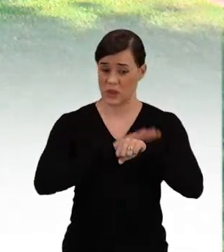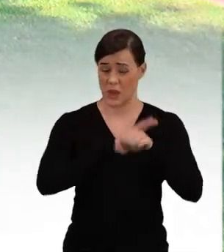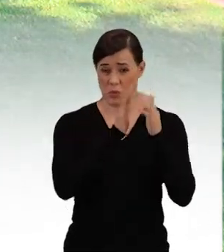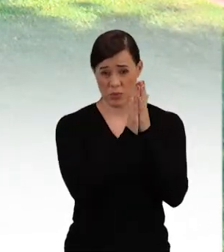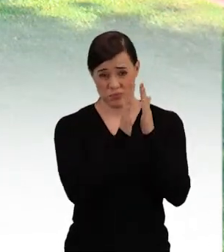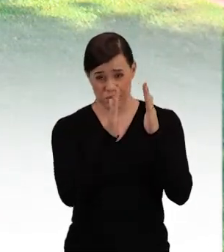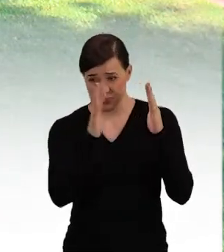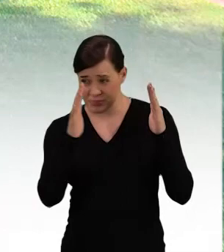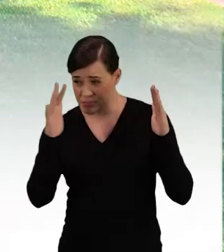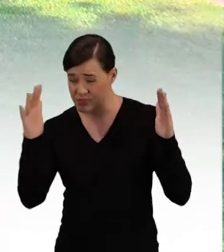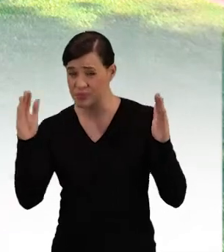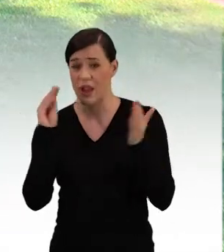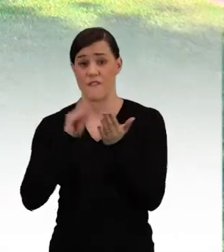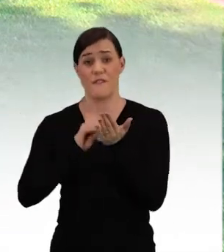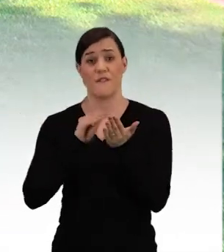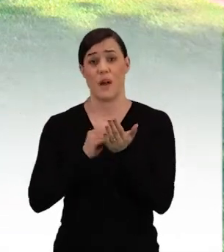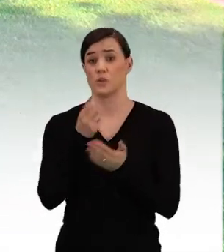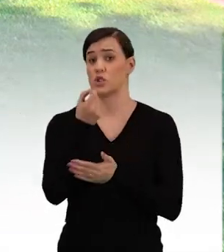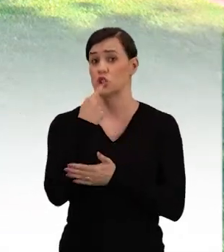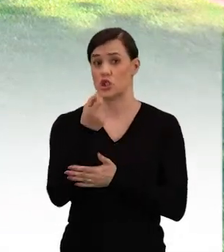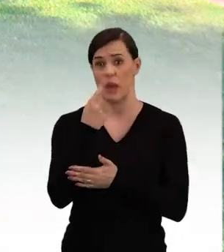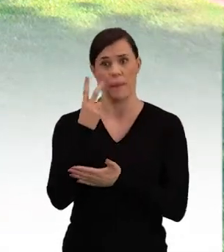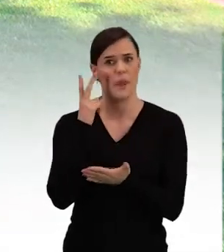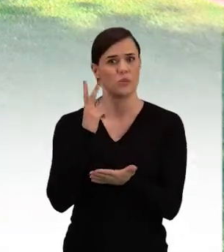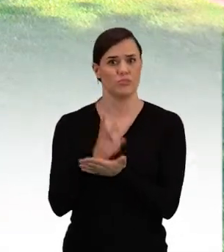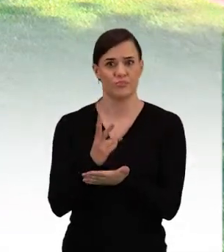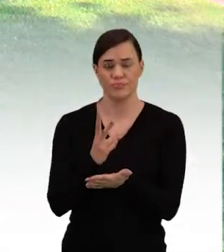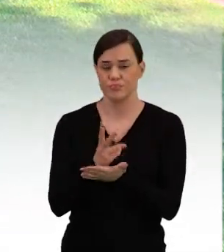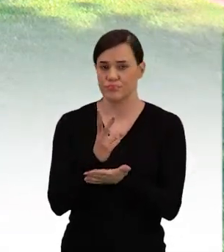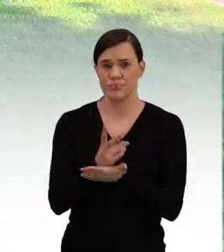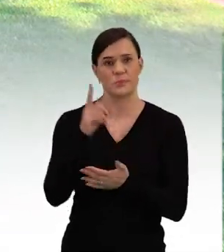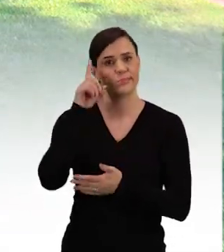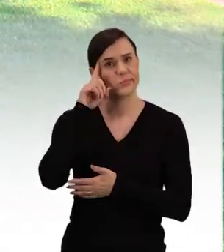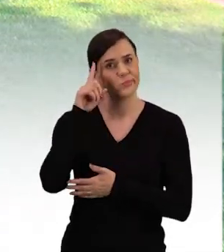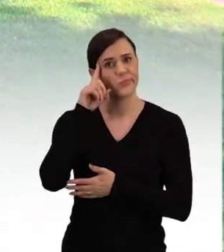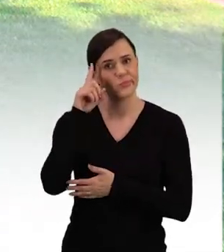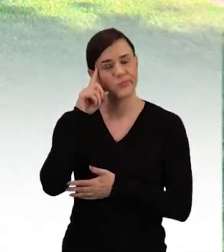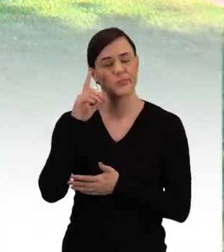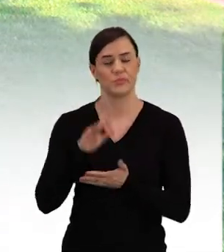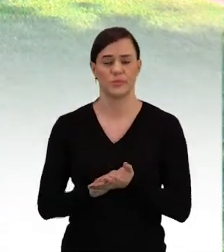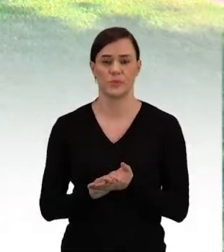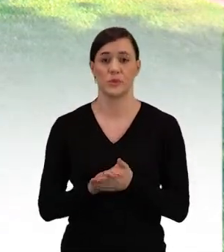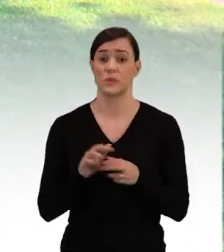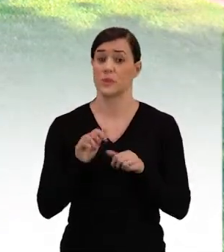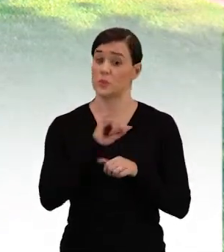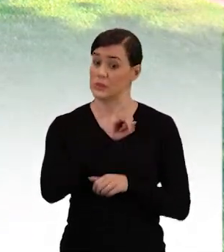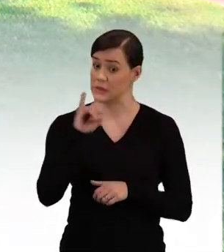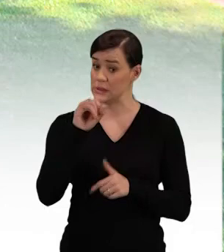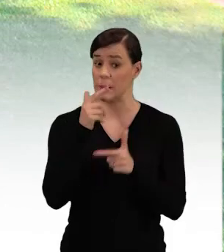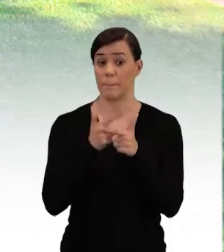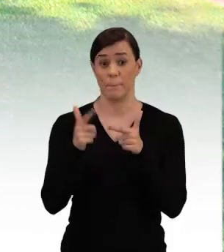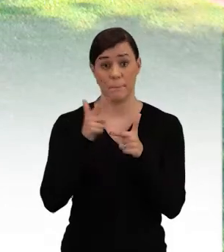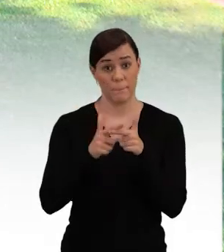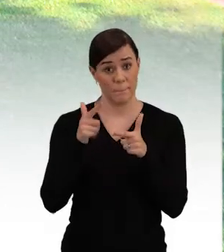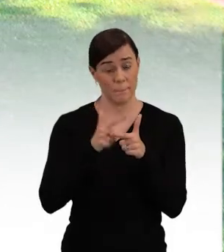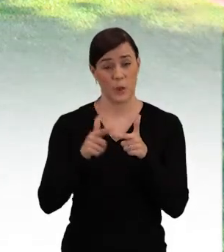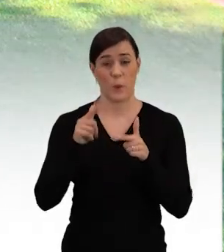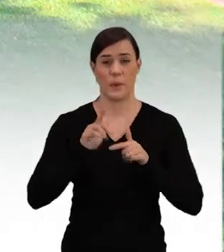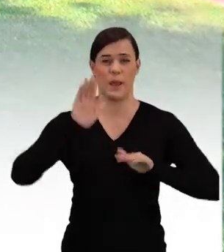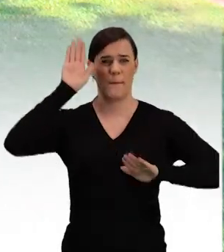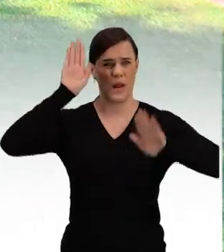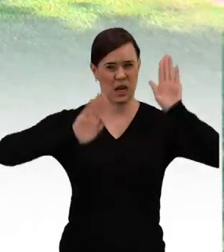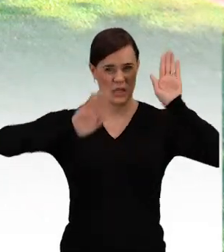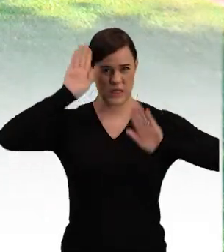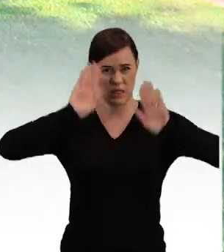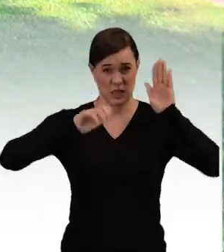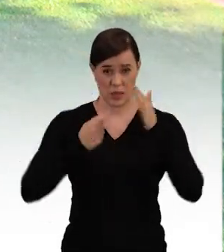tempo é que essa falta de medicamento ela era reiterada. Então, se de fato está havendo algum problema nos processos de